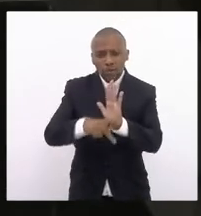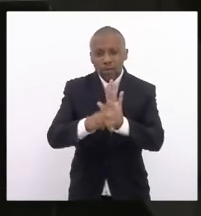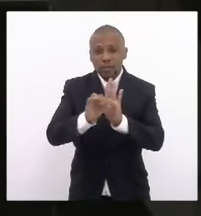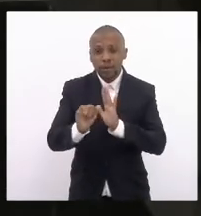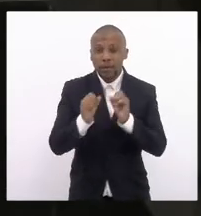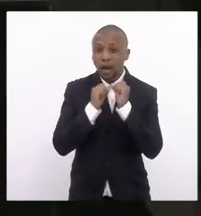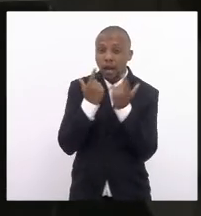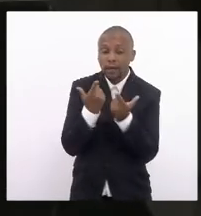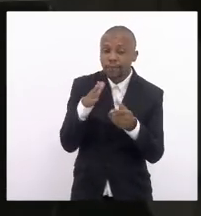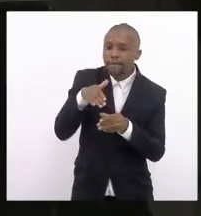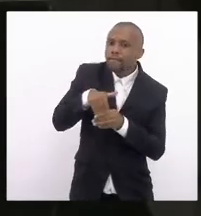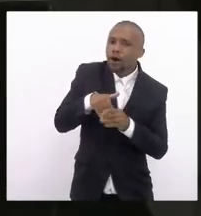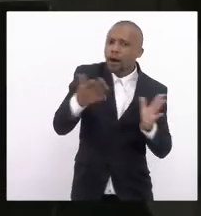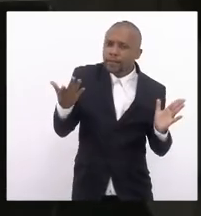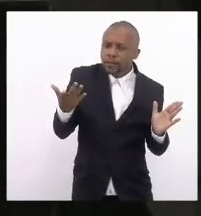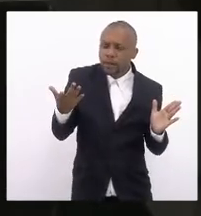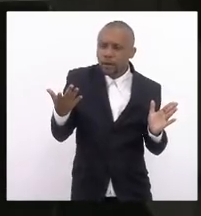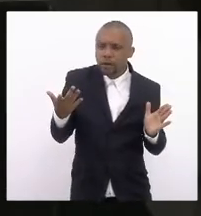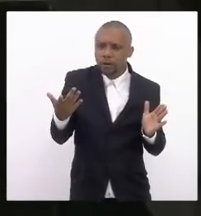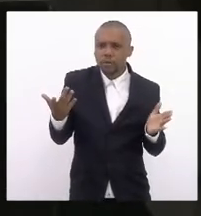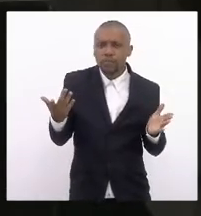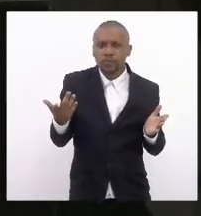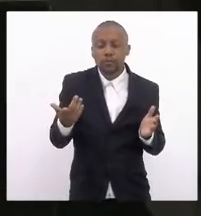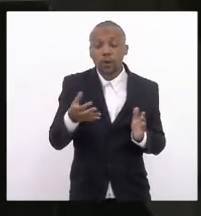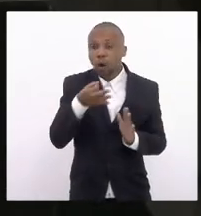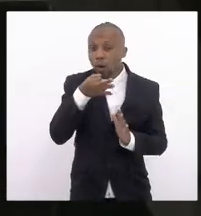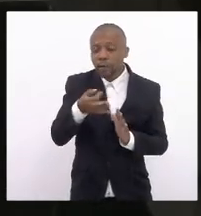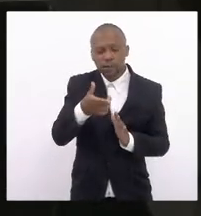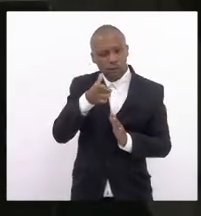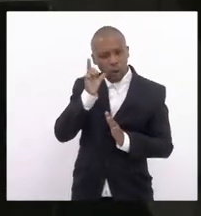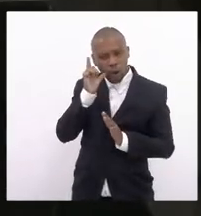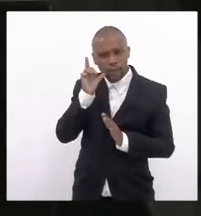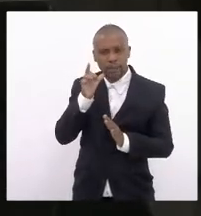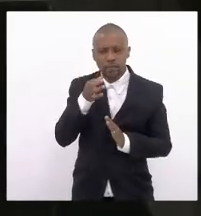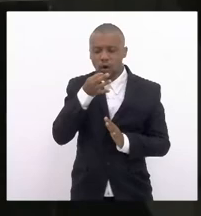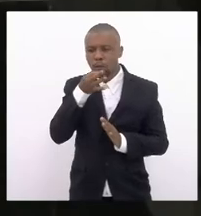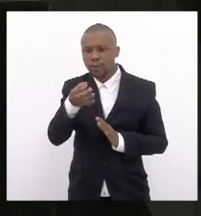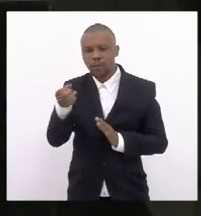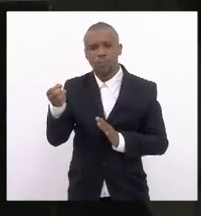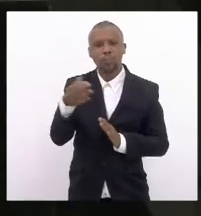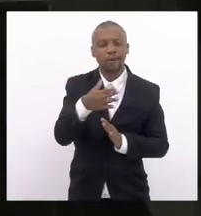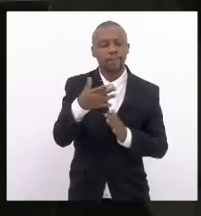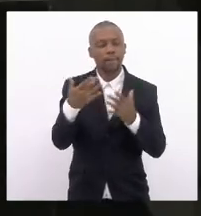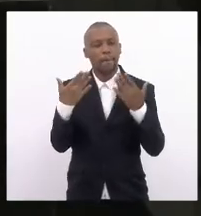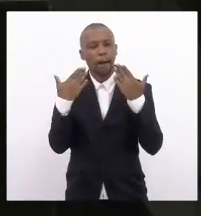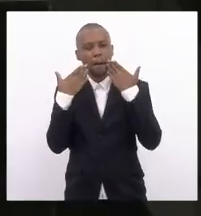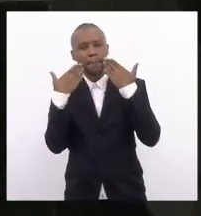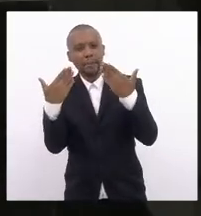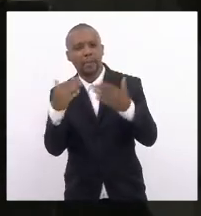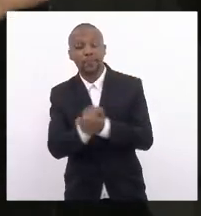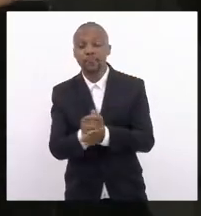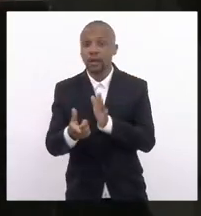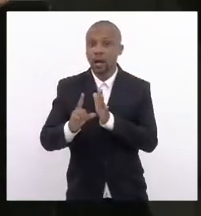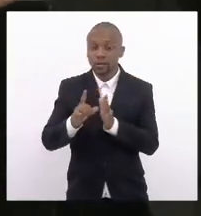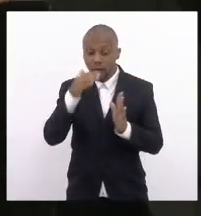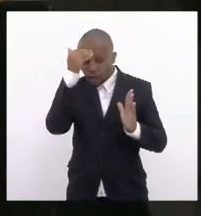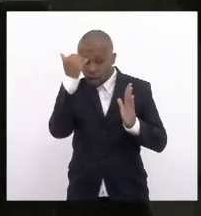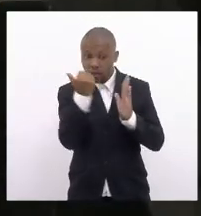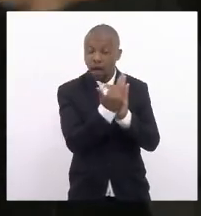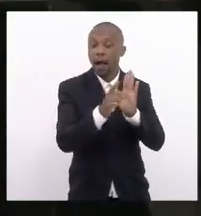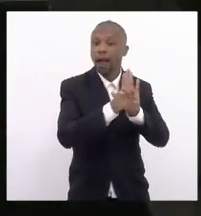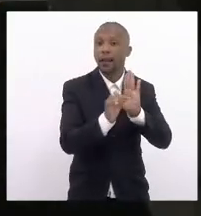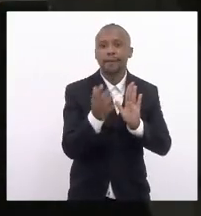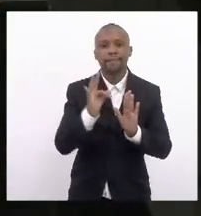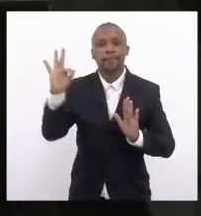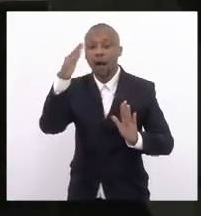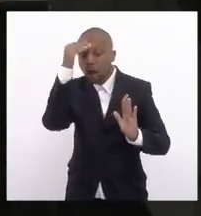aqui. Então, o argumento que o governo usou ontem foi um argumento novo, porque antes o argumento era cumprir a legislação federal, Flávio.